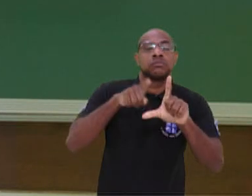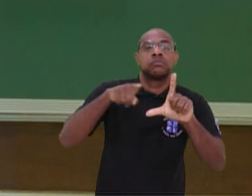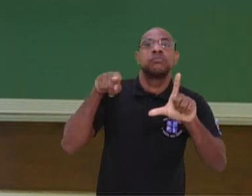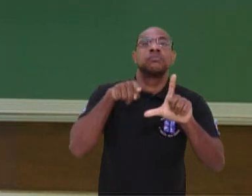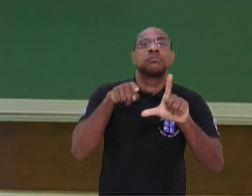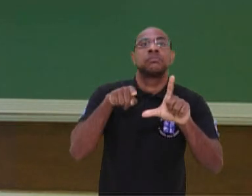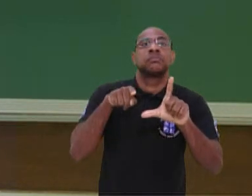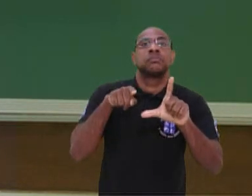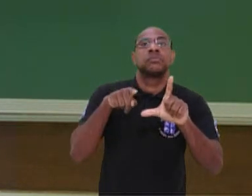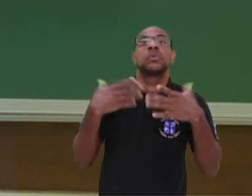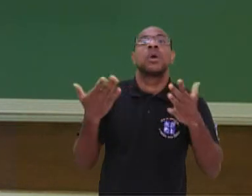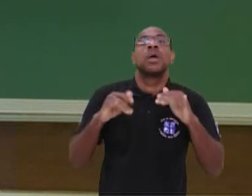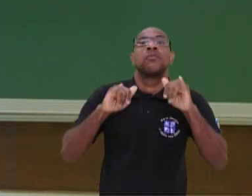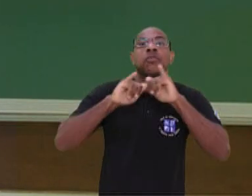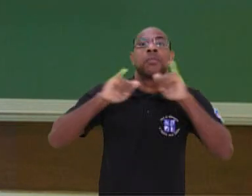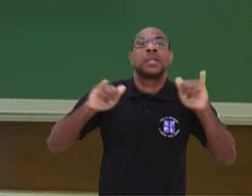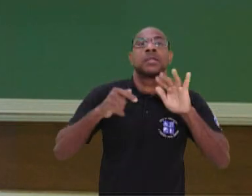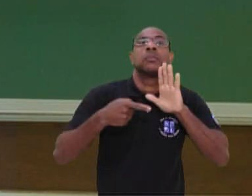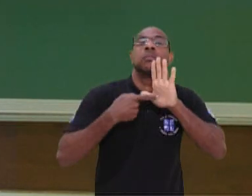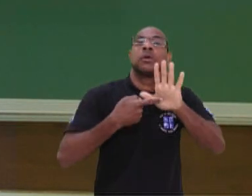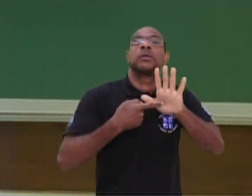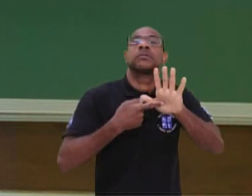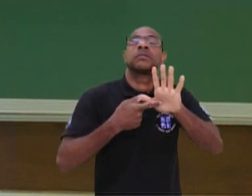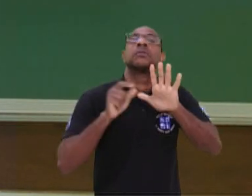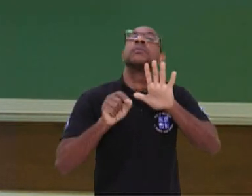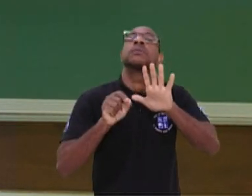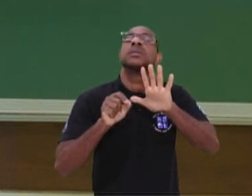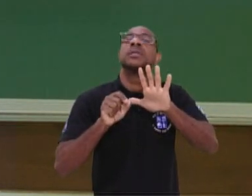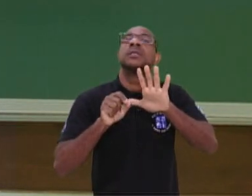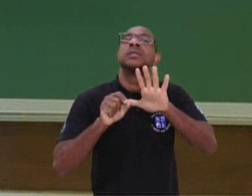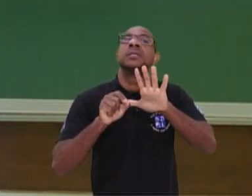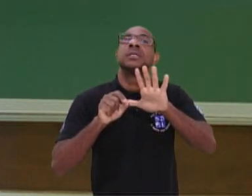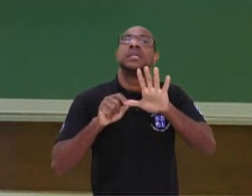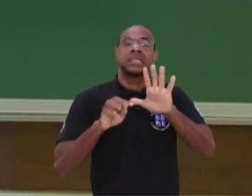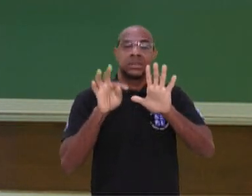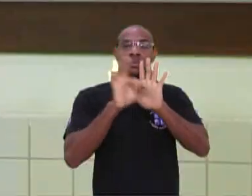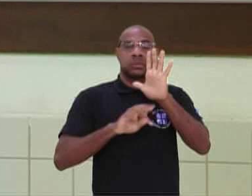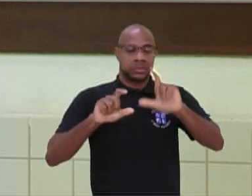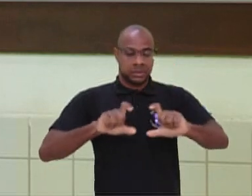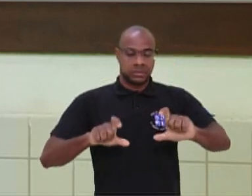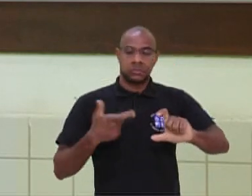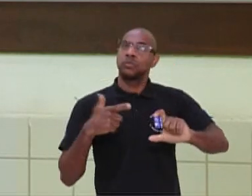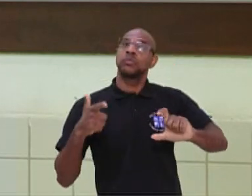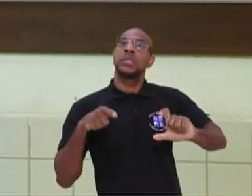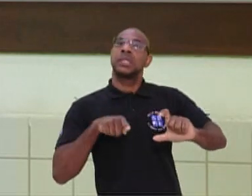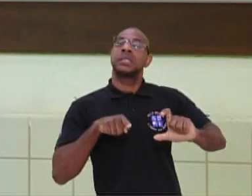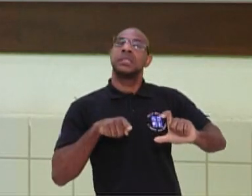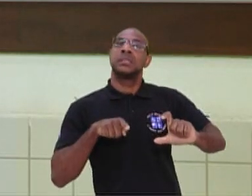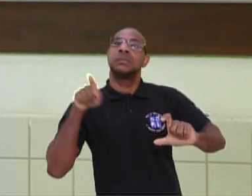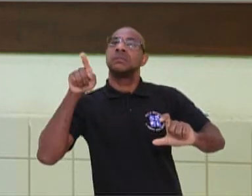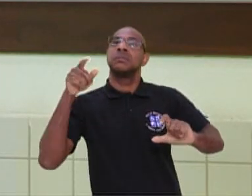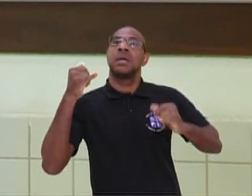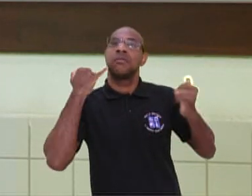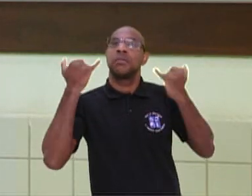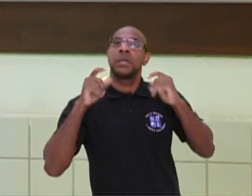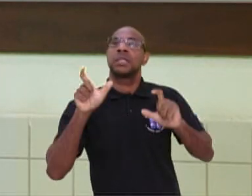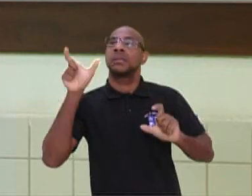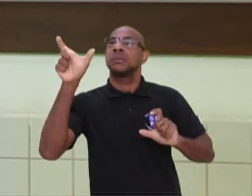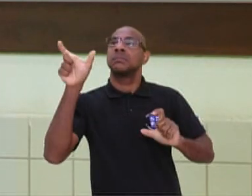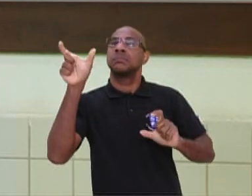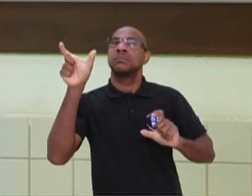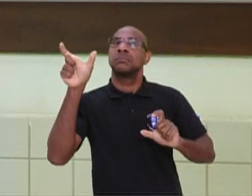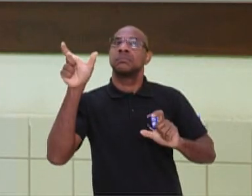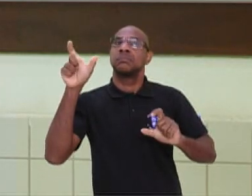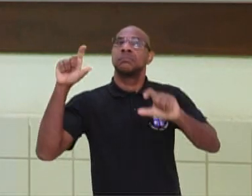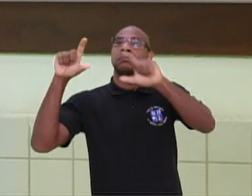Quais informações o infográfico apresenta que o texto não apresenta, que não aparecem no texto, né? Verbal,